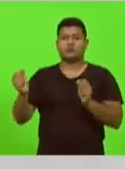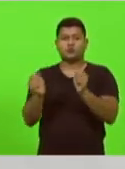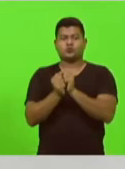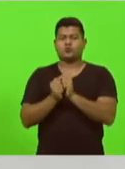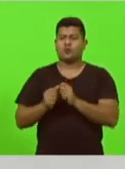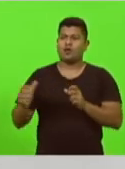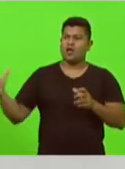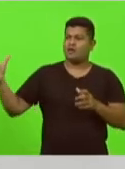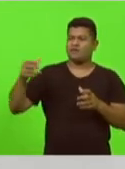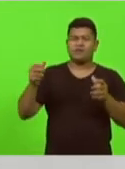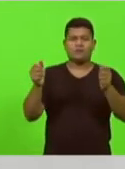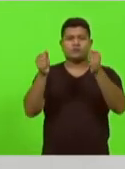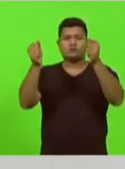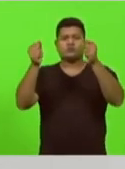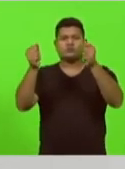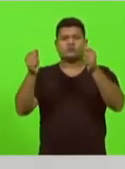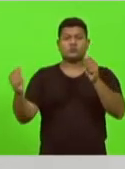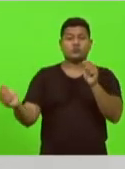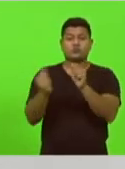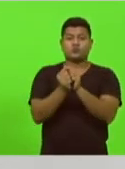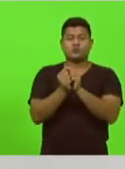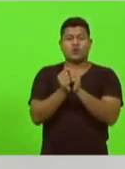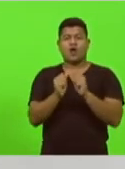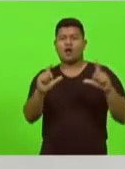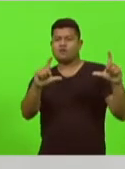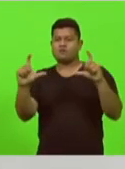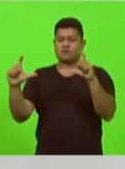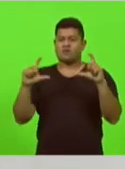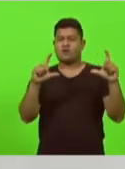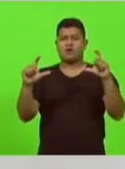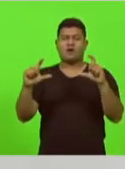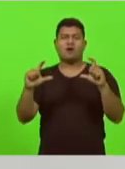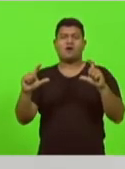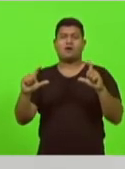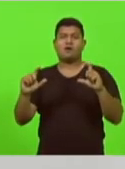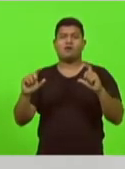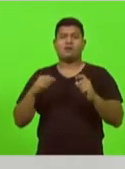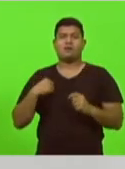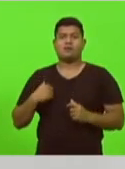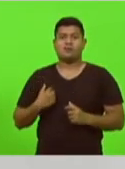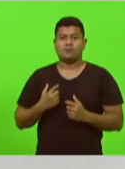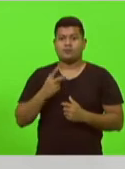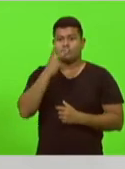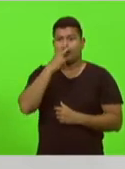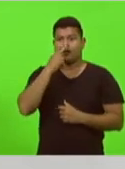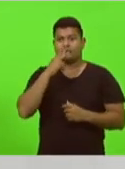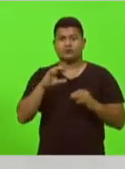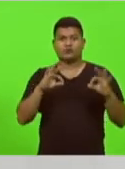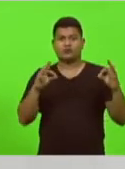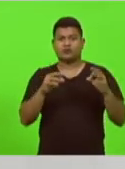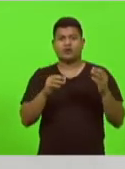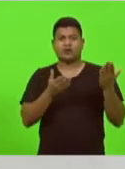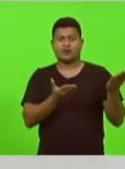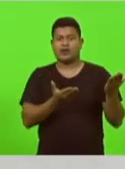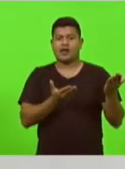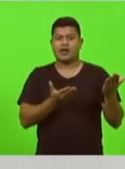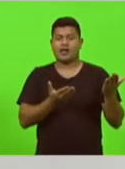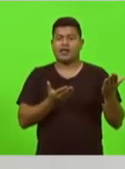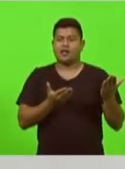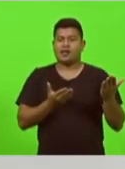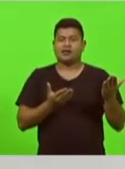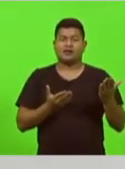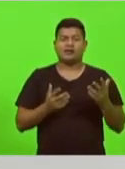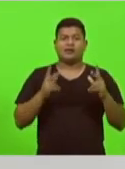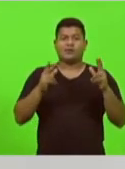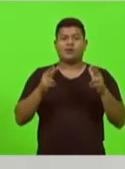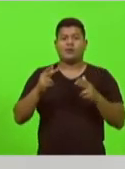no ofício para se aparecer, parece o Santíssimo Sacramento, que todo mundo quer colocar a mão, e falta lugar,